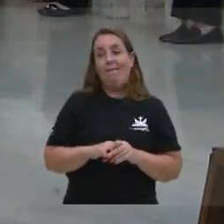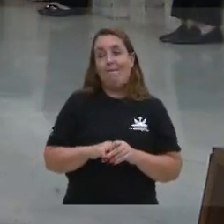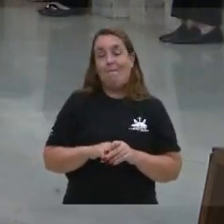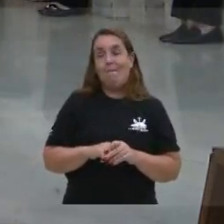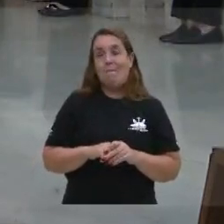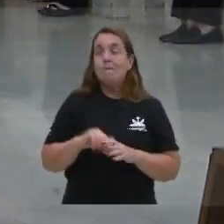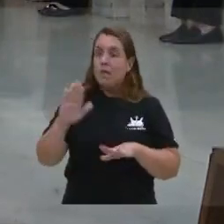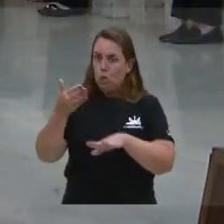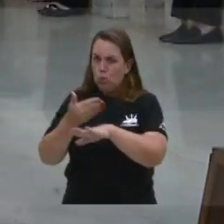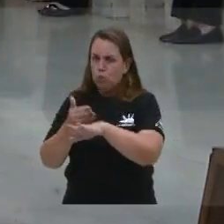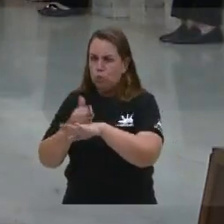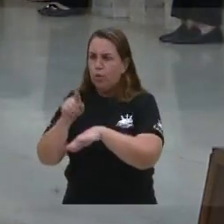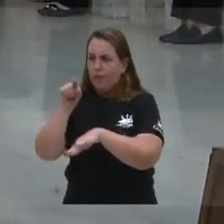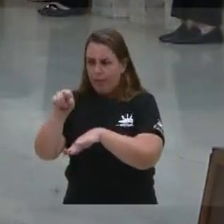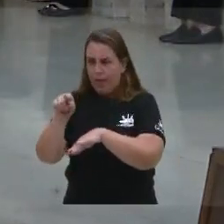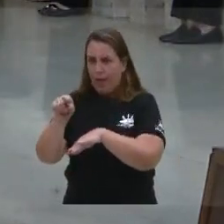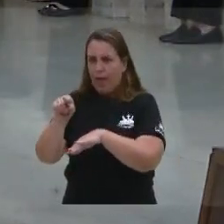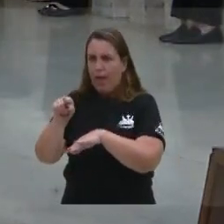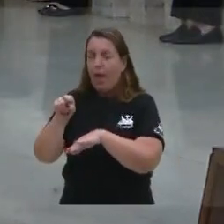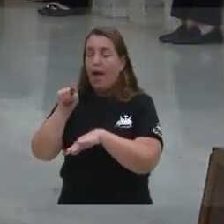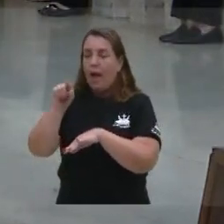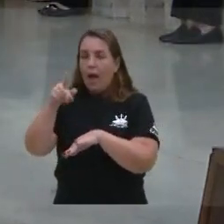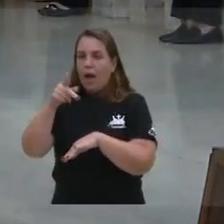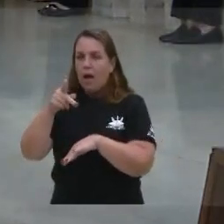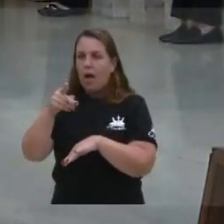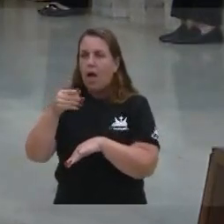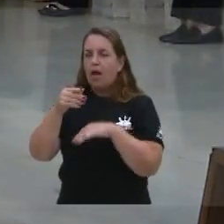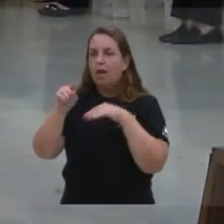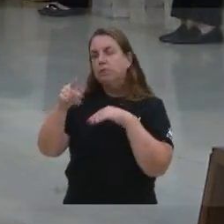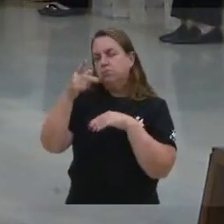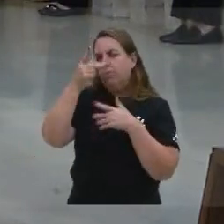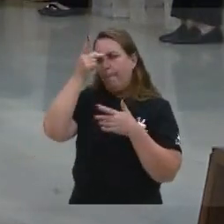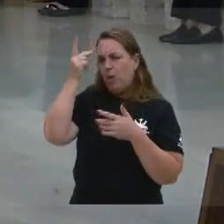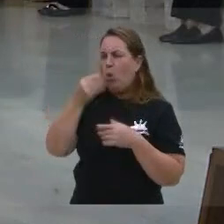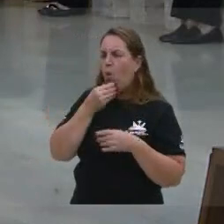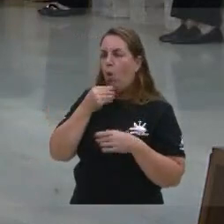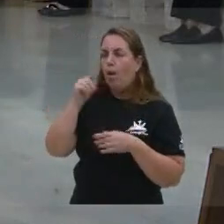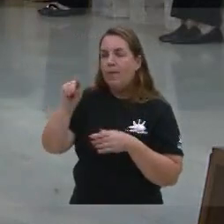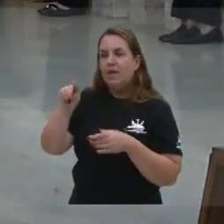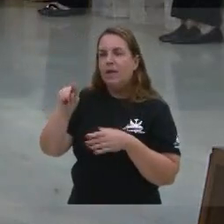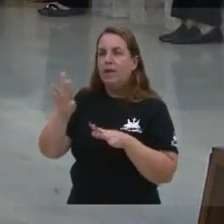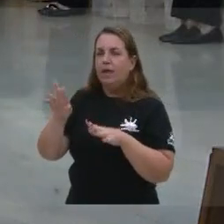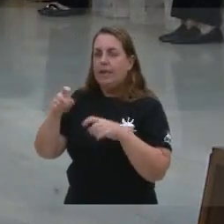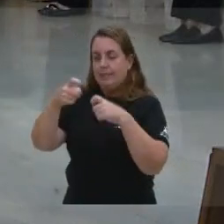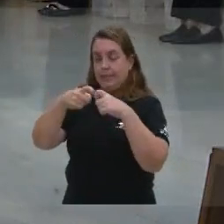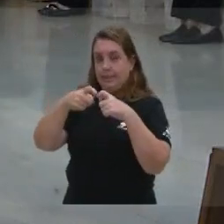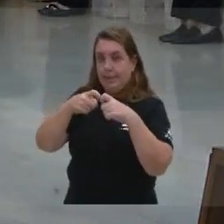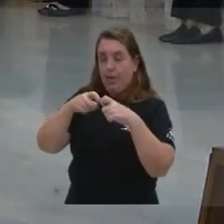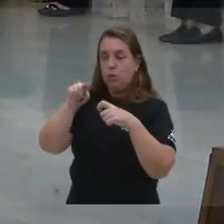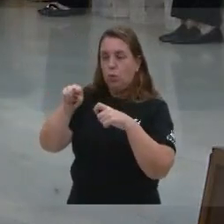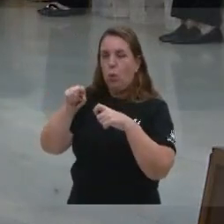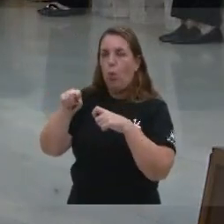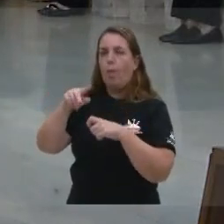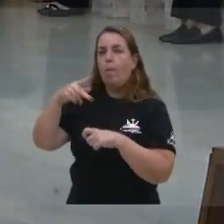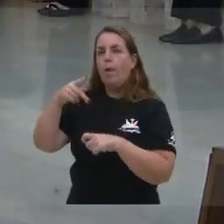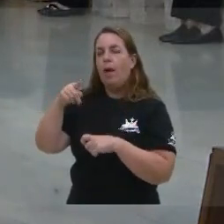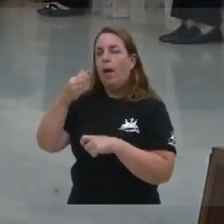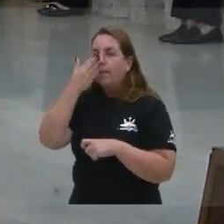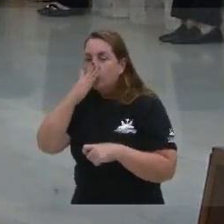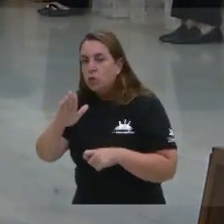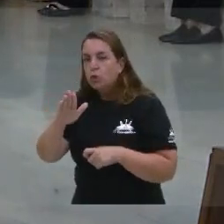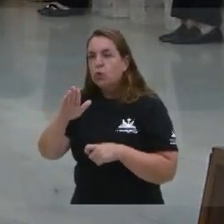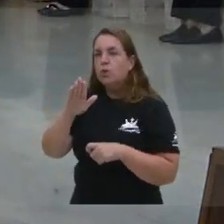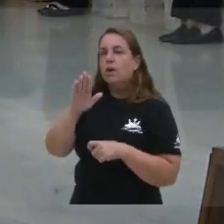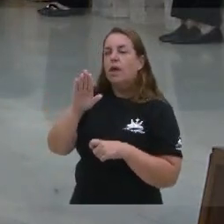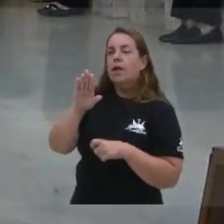o costume, aqueles que se deitava com uma prostituta sacerdotisa recebia a força